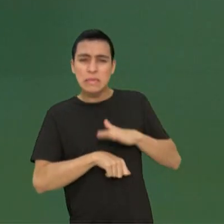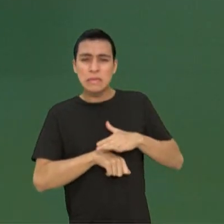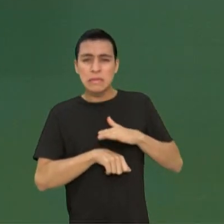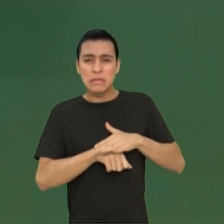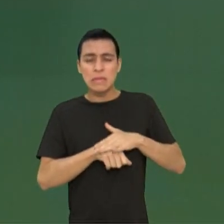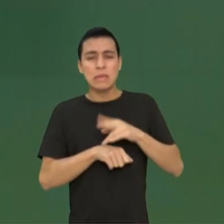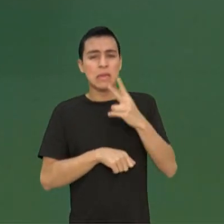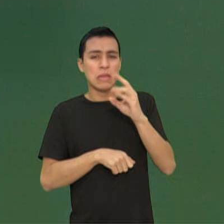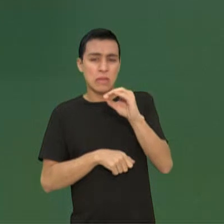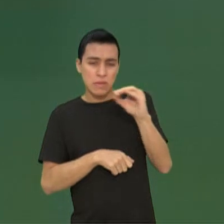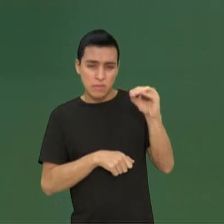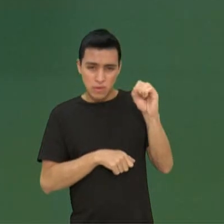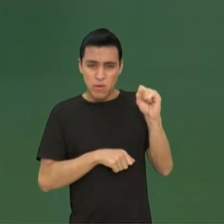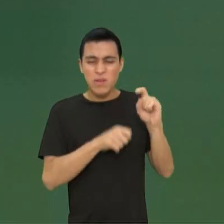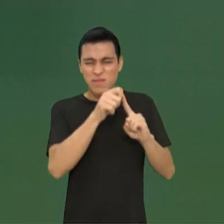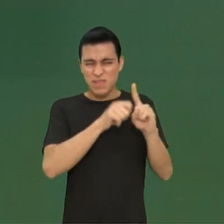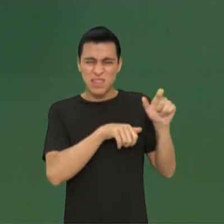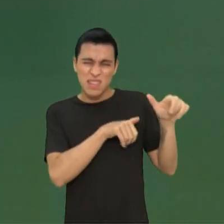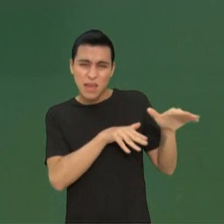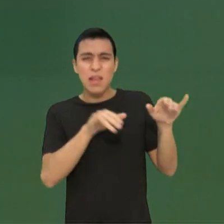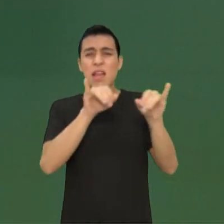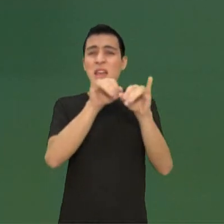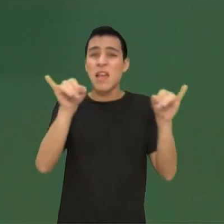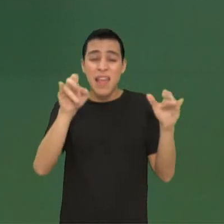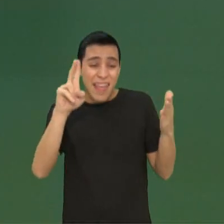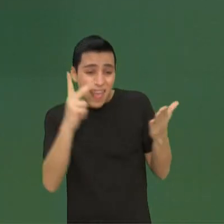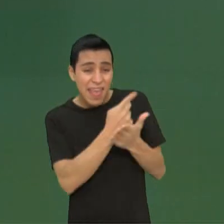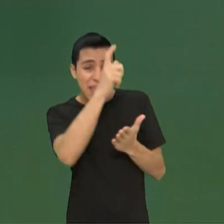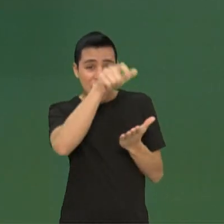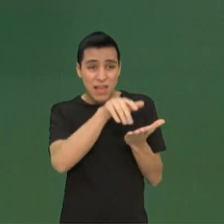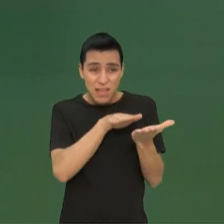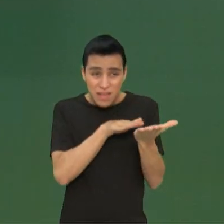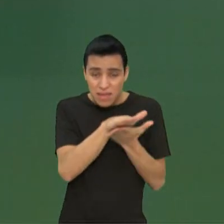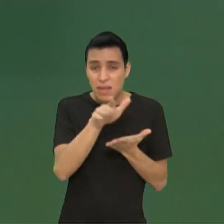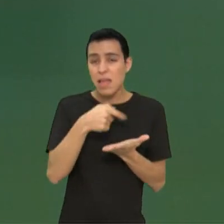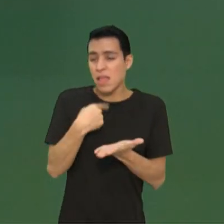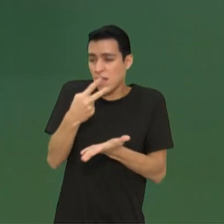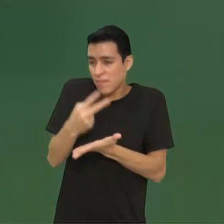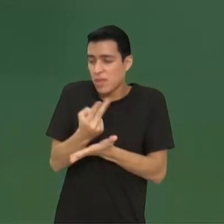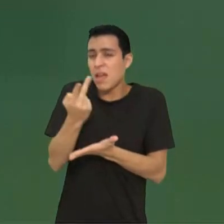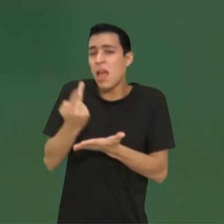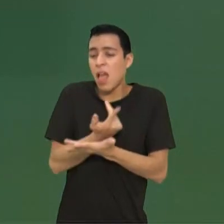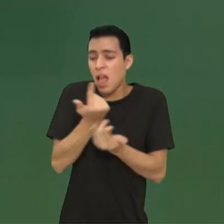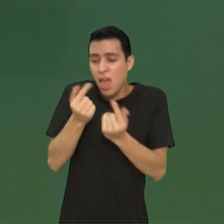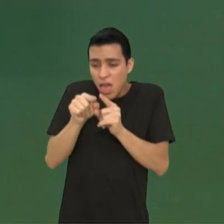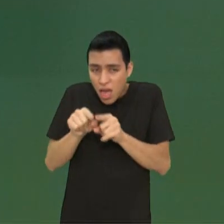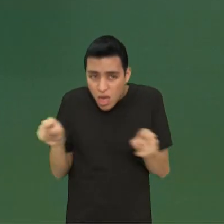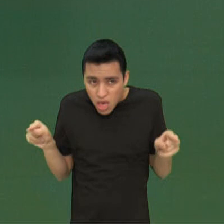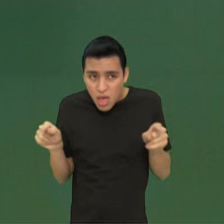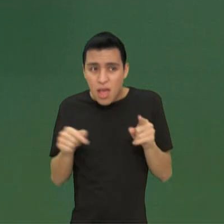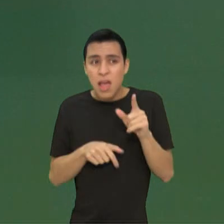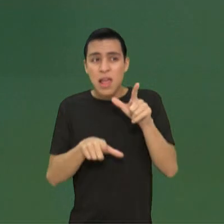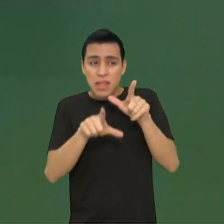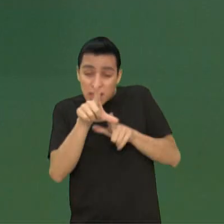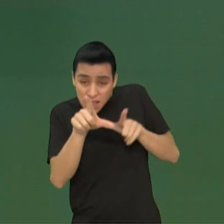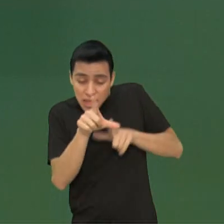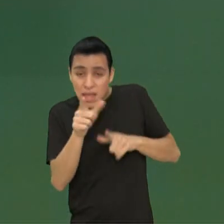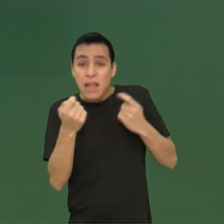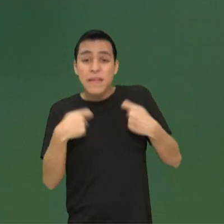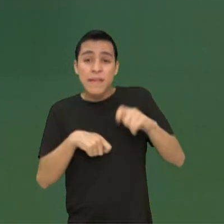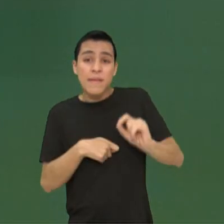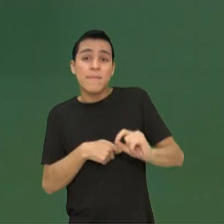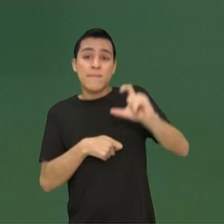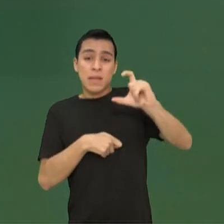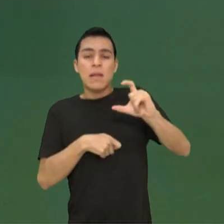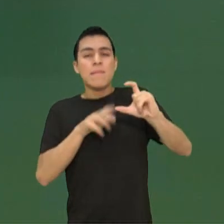de 2008, comentei com vocês que um erro do editor, e eu mantive o erro aqui, ó, essa letra tinha que ser